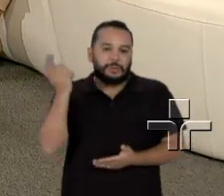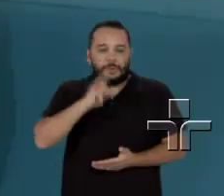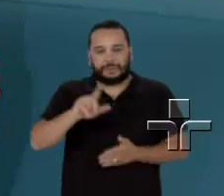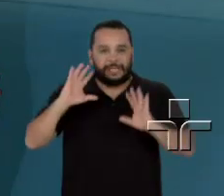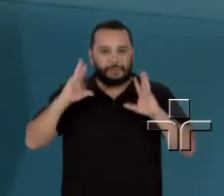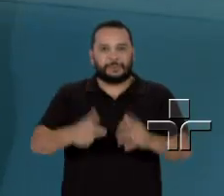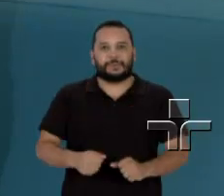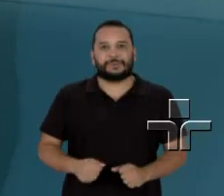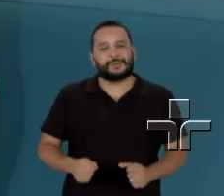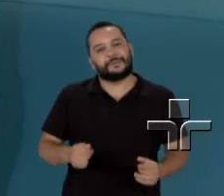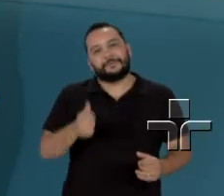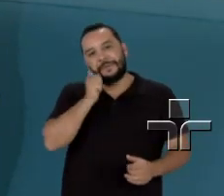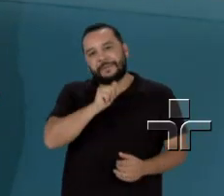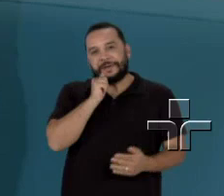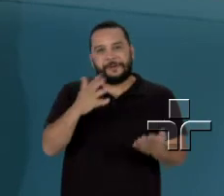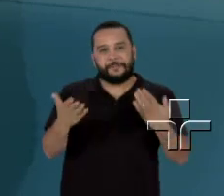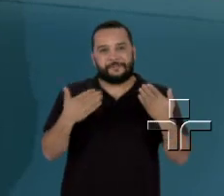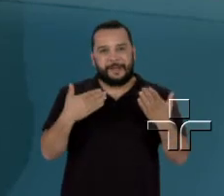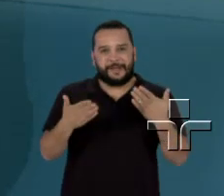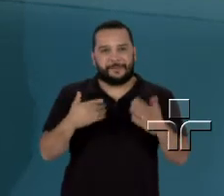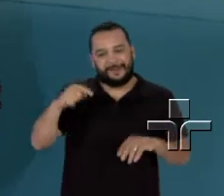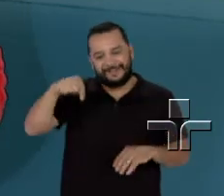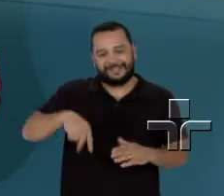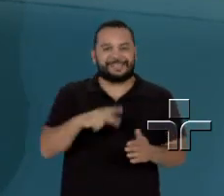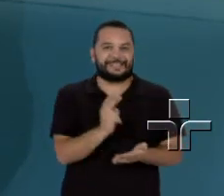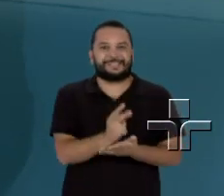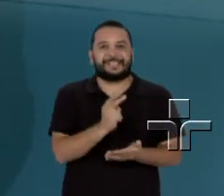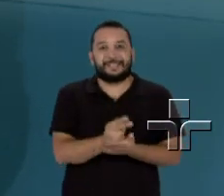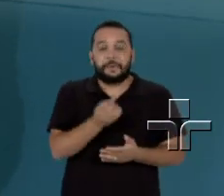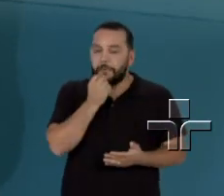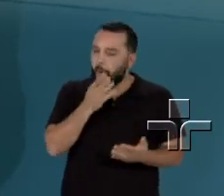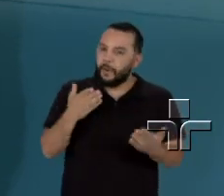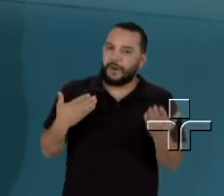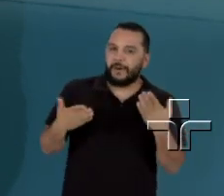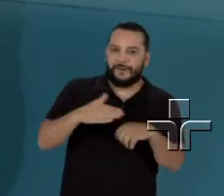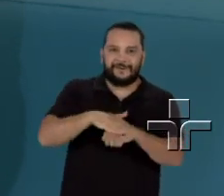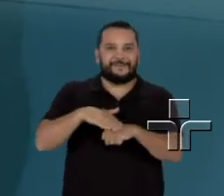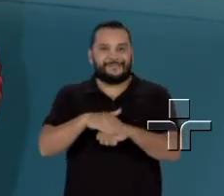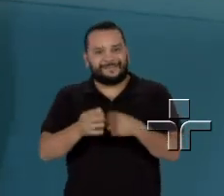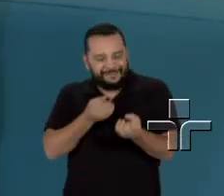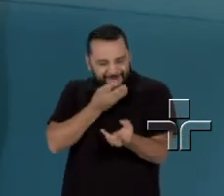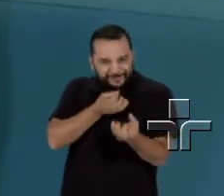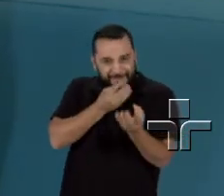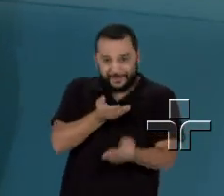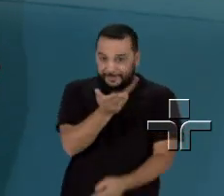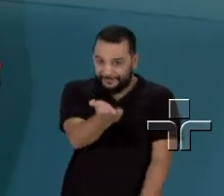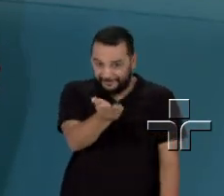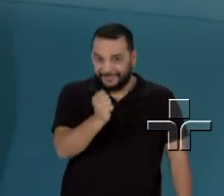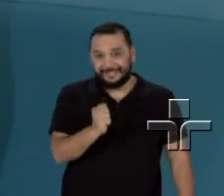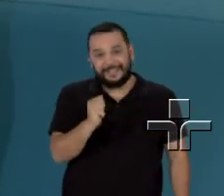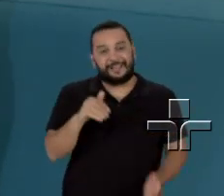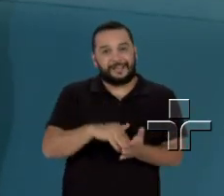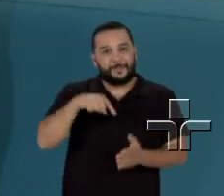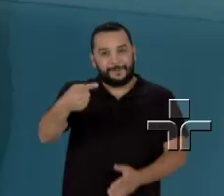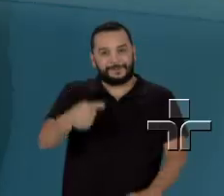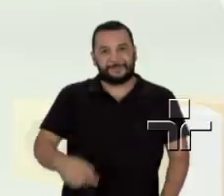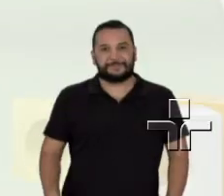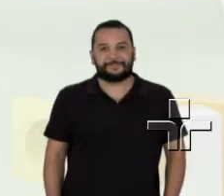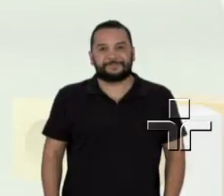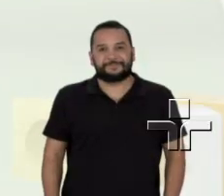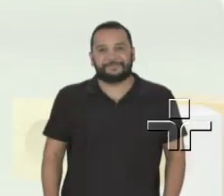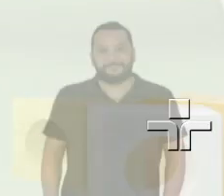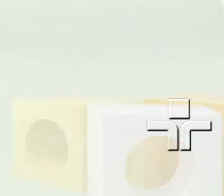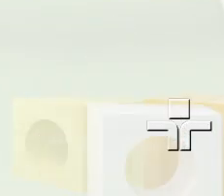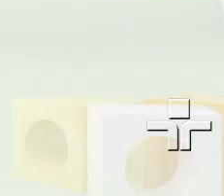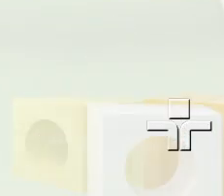este é o papo de mãe aqui tem sempre uma boa conversa com muita informação pra você até a próxima